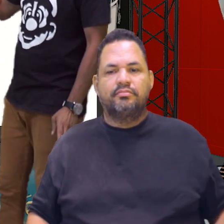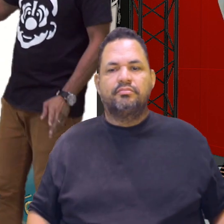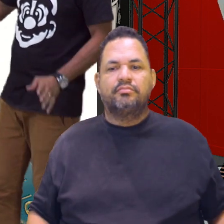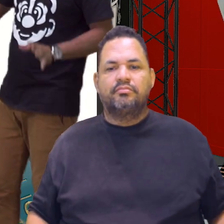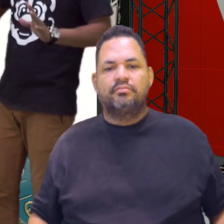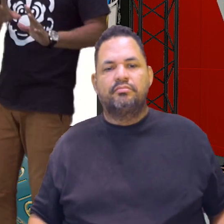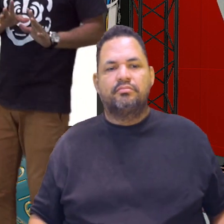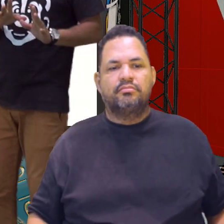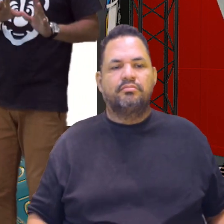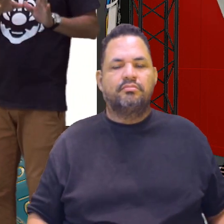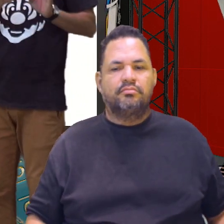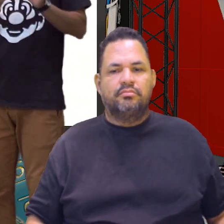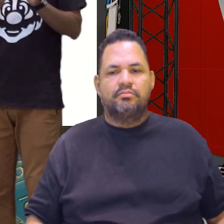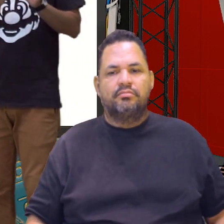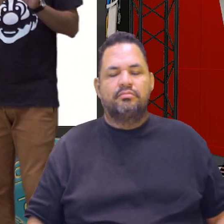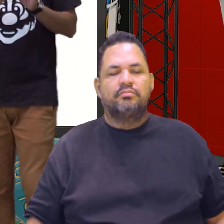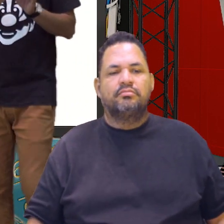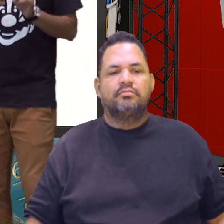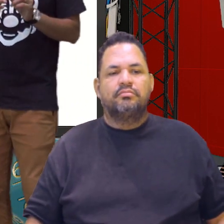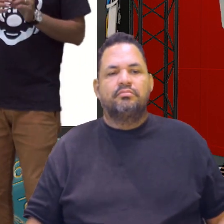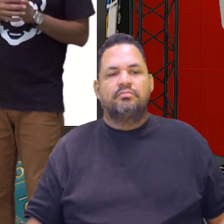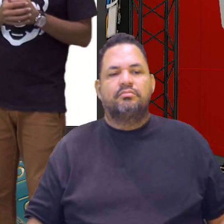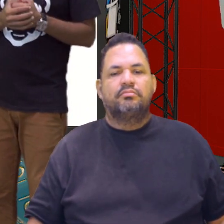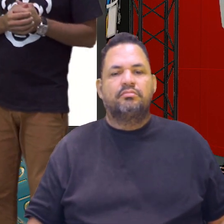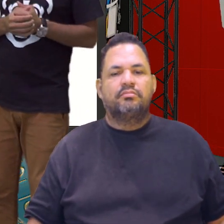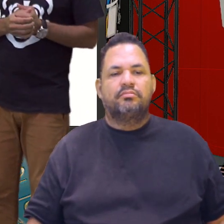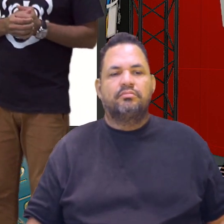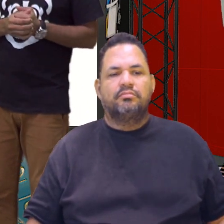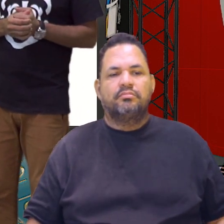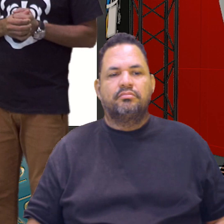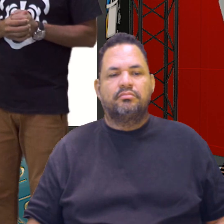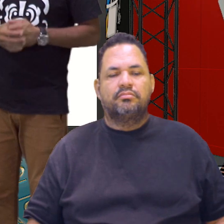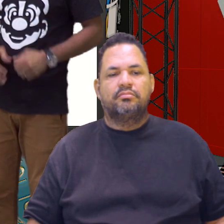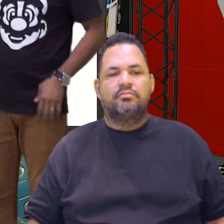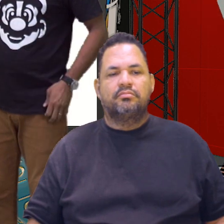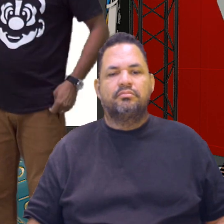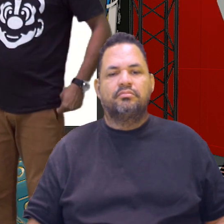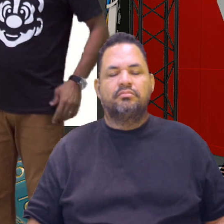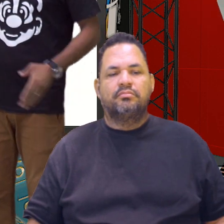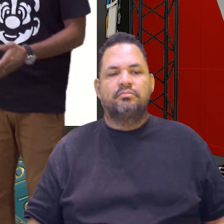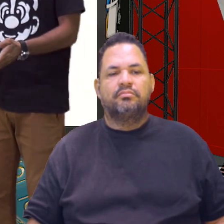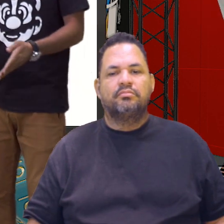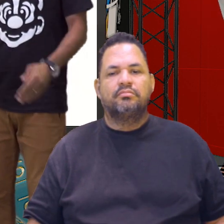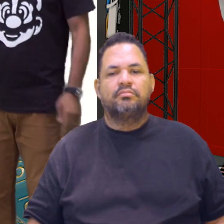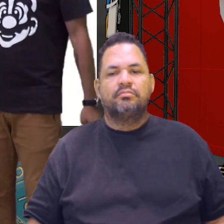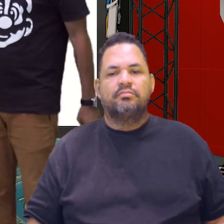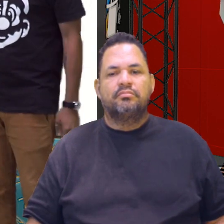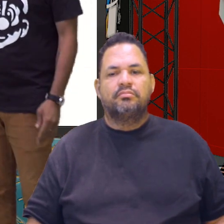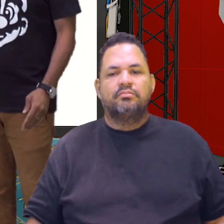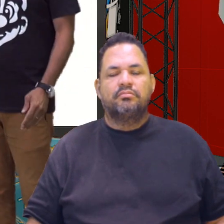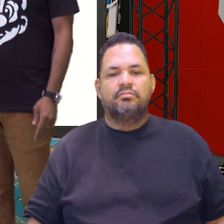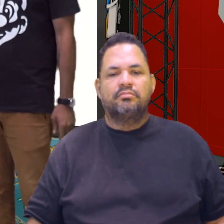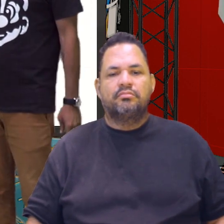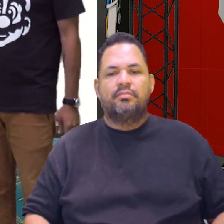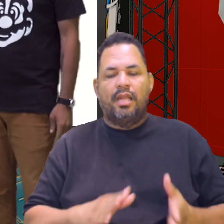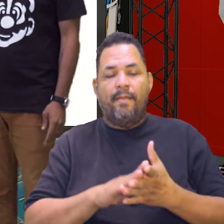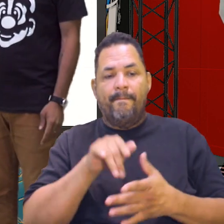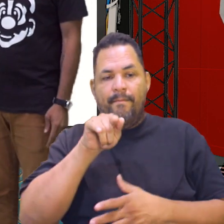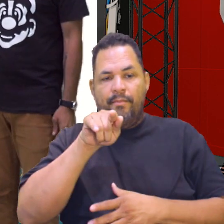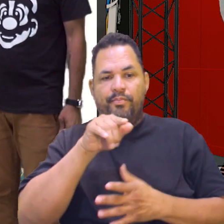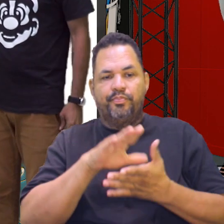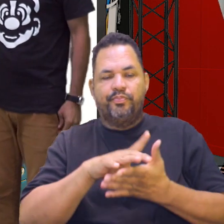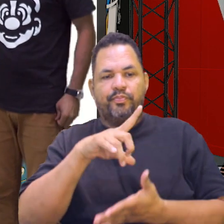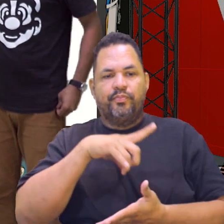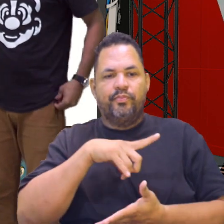reta. Beleza. Nós temos os coeficientes. Eu acho que esse XP, YP já é do ponto. É o ponto, é a coordenada do ponto. É porque